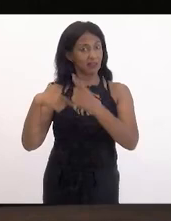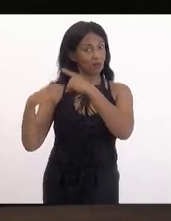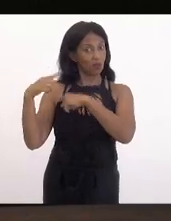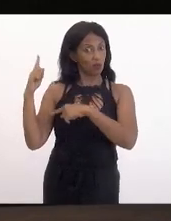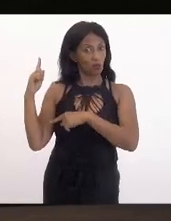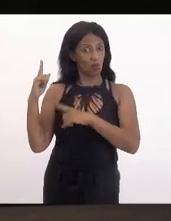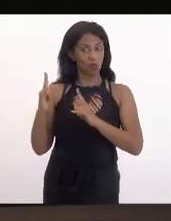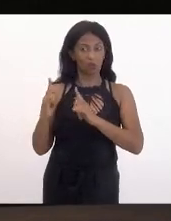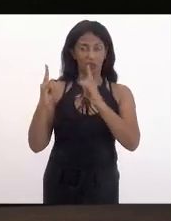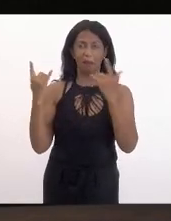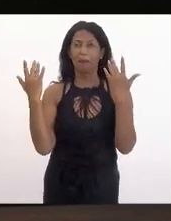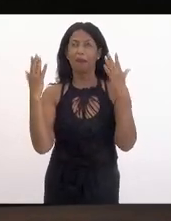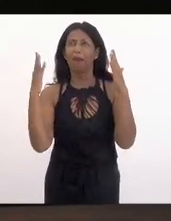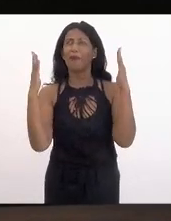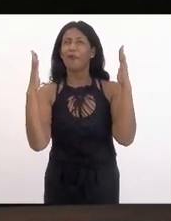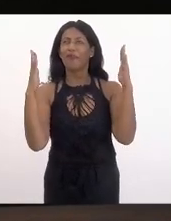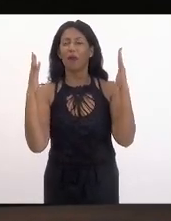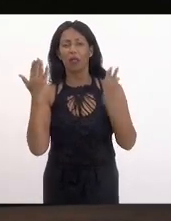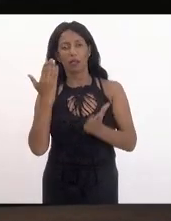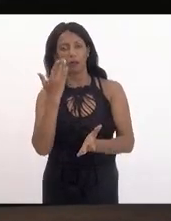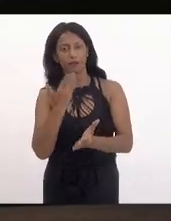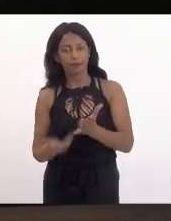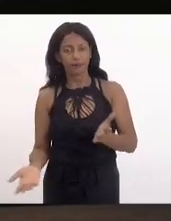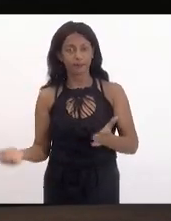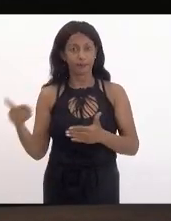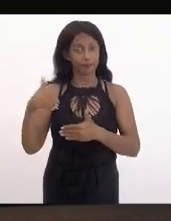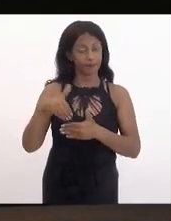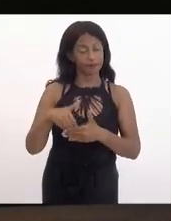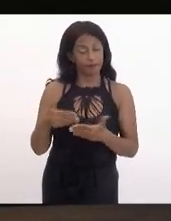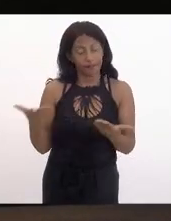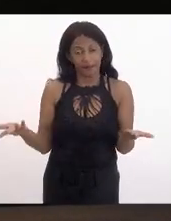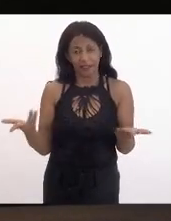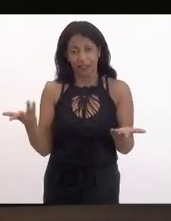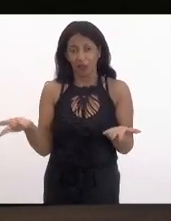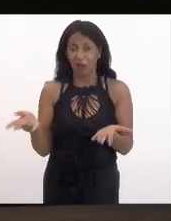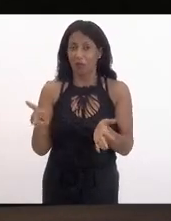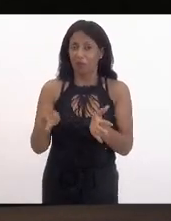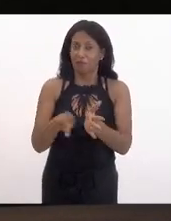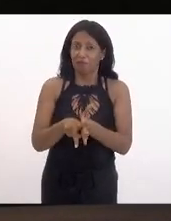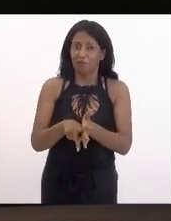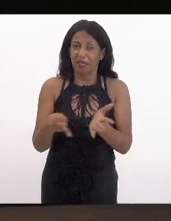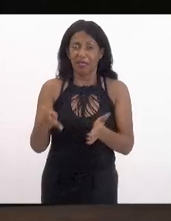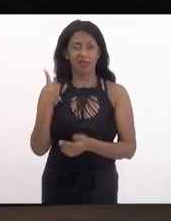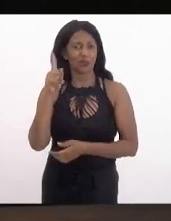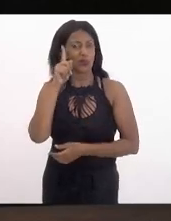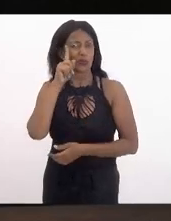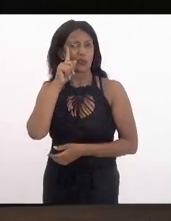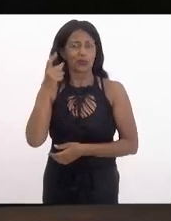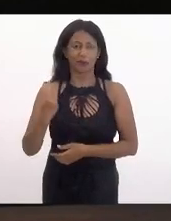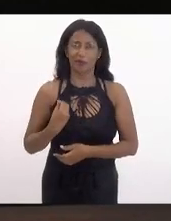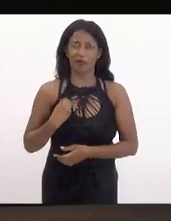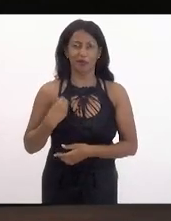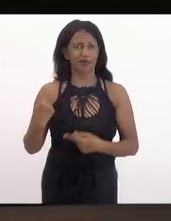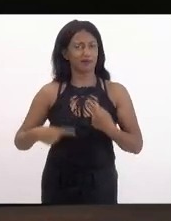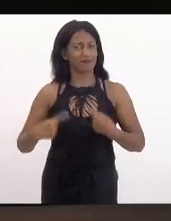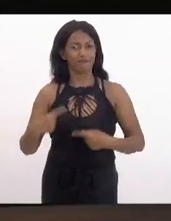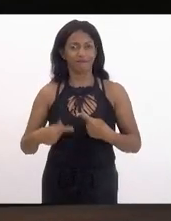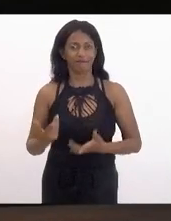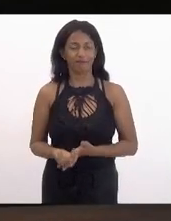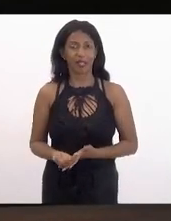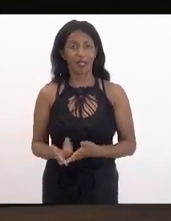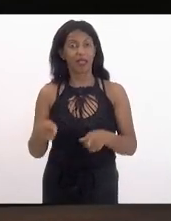antigo se aplaudido e perdeu uma eleição então isso não faz parte do cotidiano da minha vida política